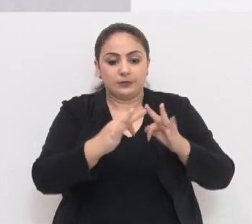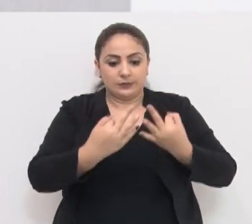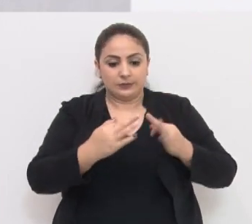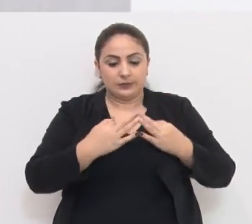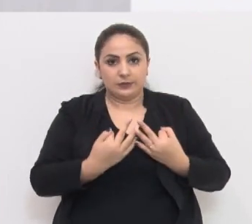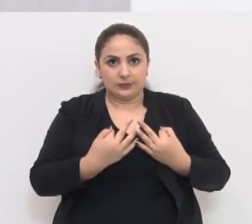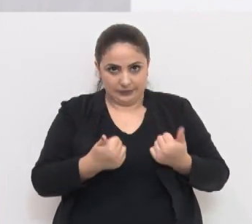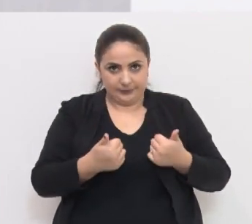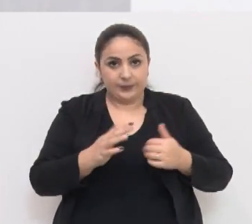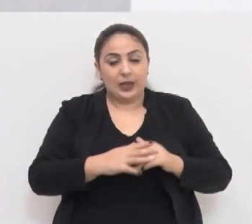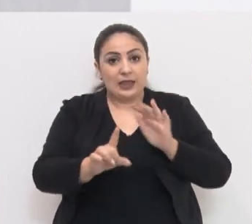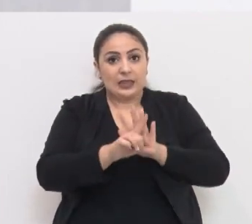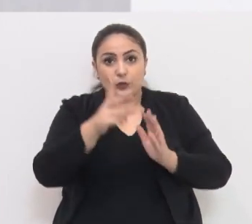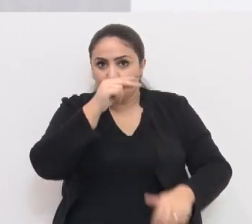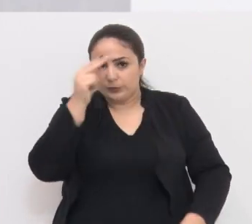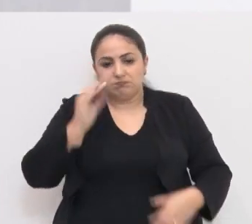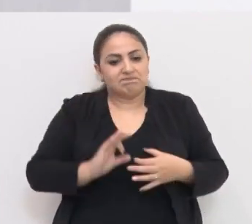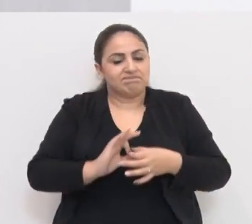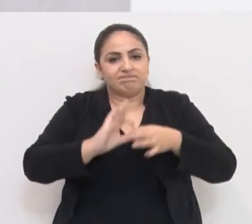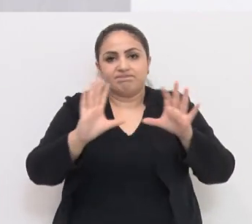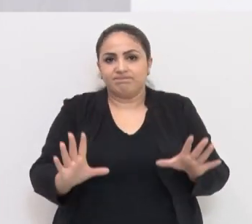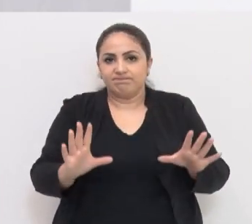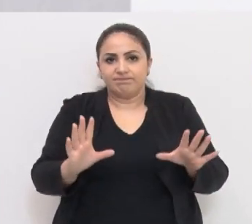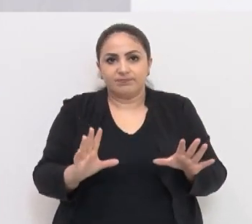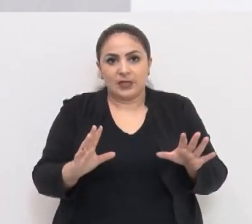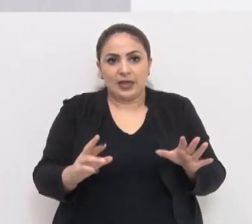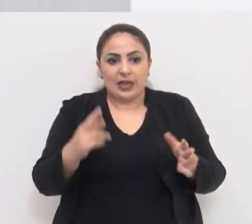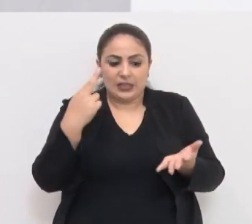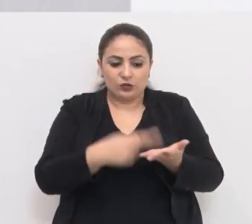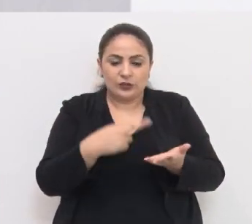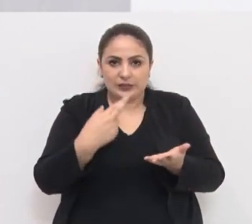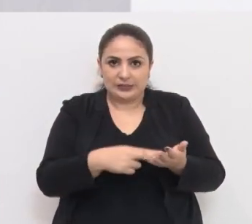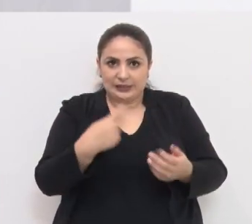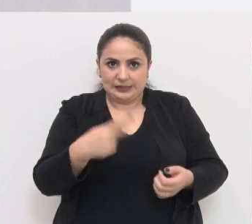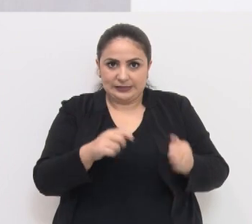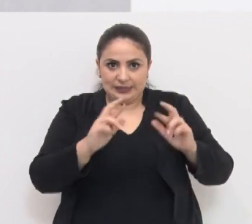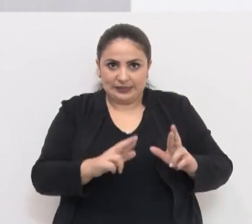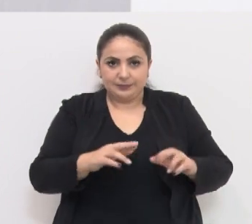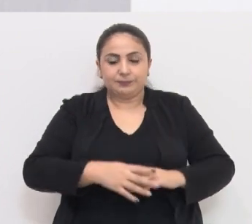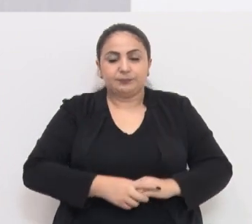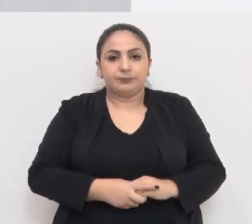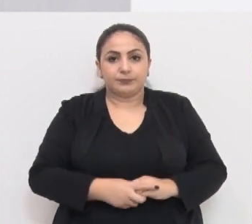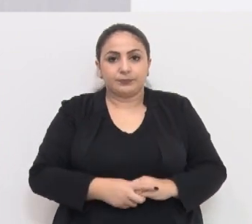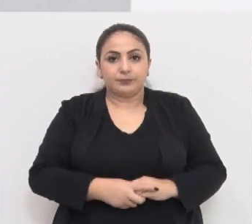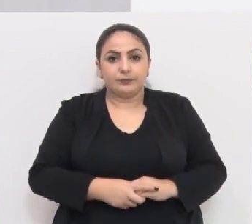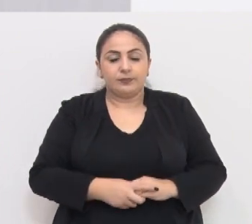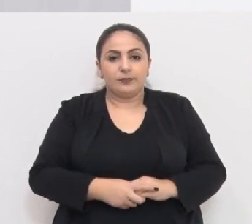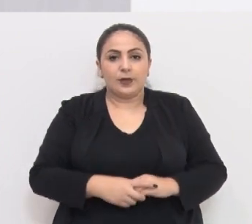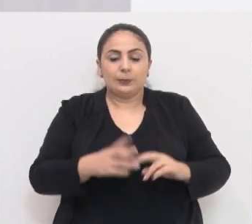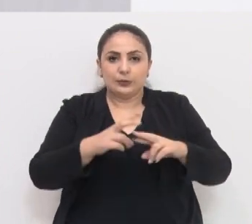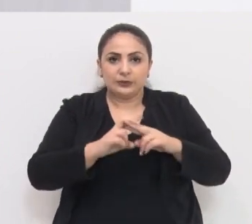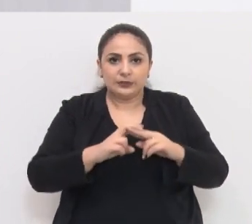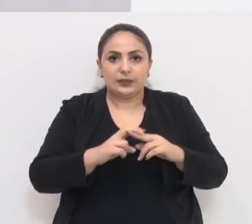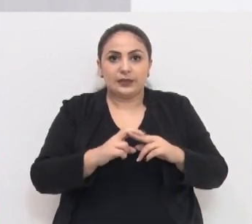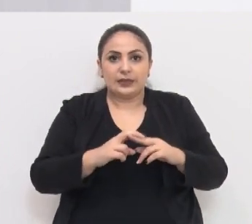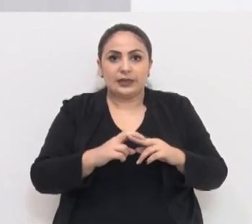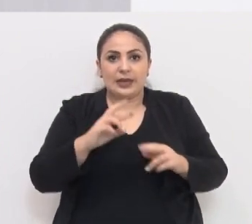famílias. A lei, como ela estava hoje no município, ela não autoriza a regulação desta área. Bem, com o